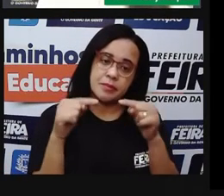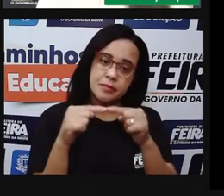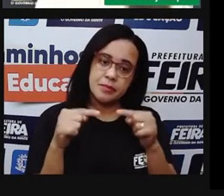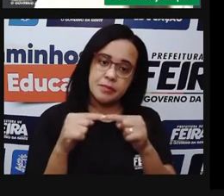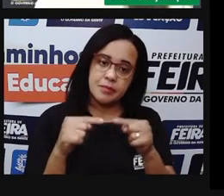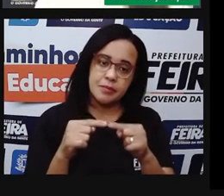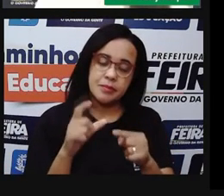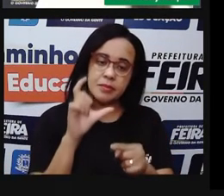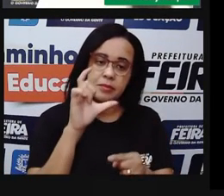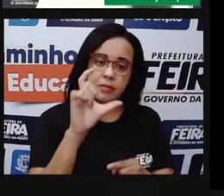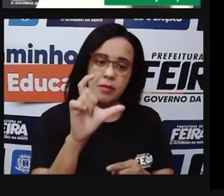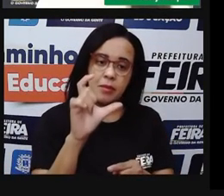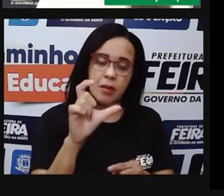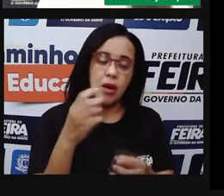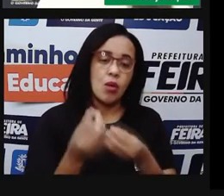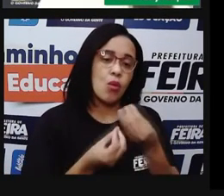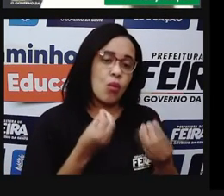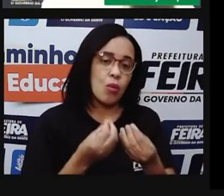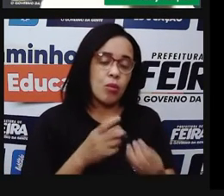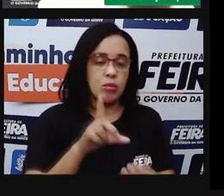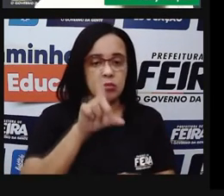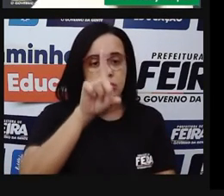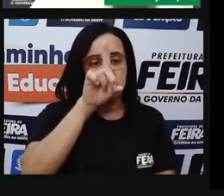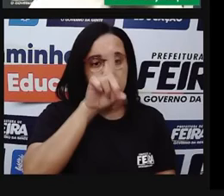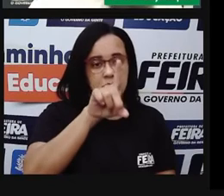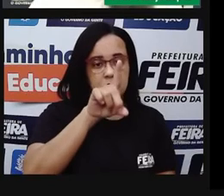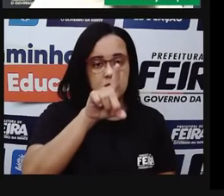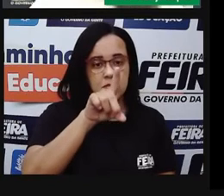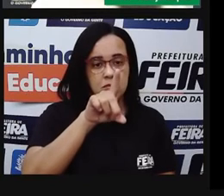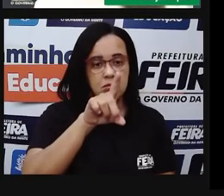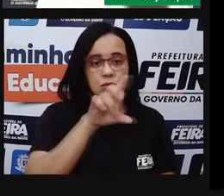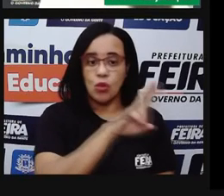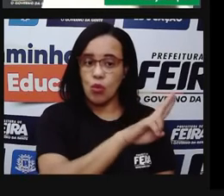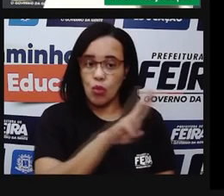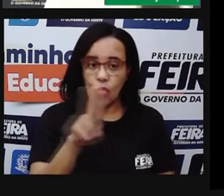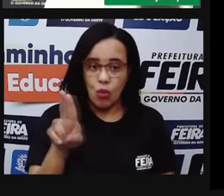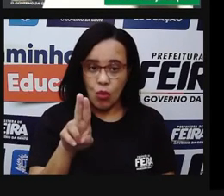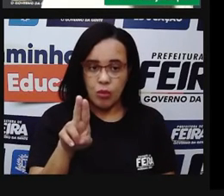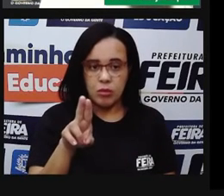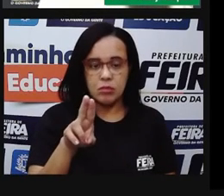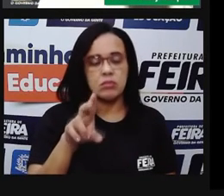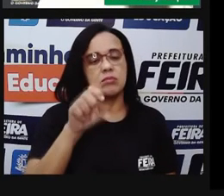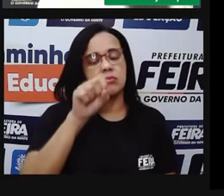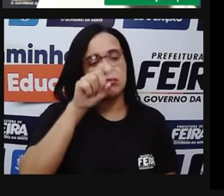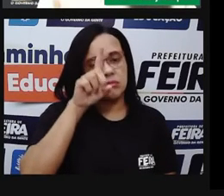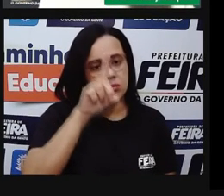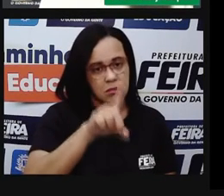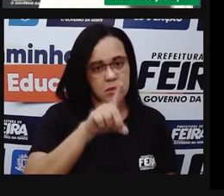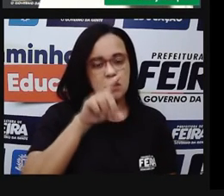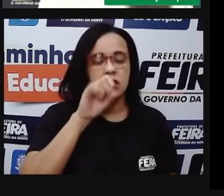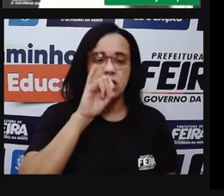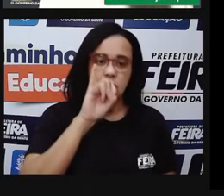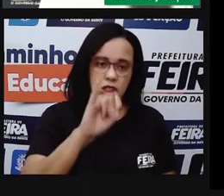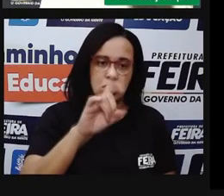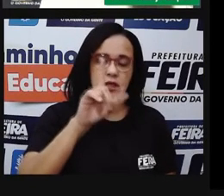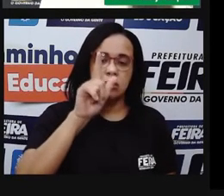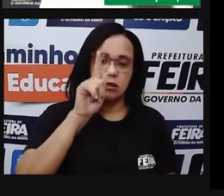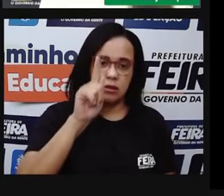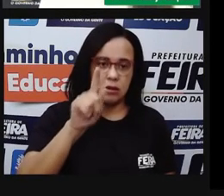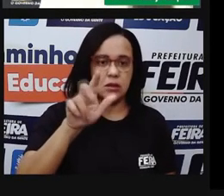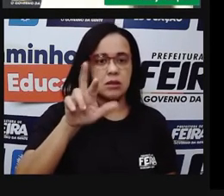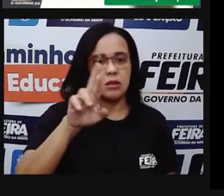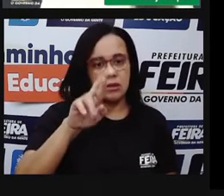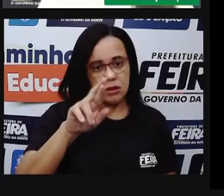dígrafo, que compreende o grupo, né, das letras LH, NH, CH, RR,